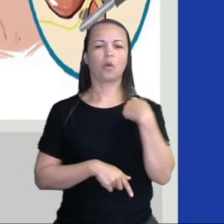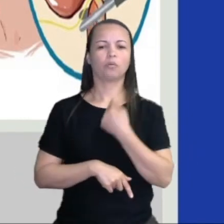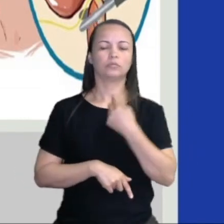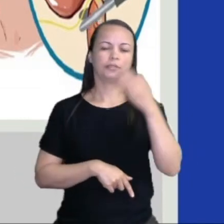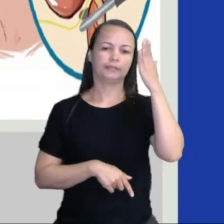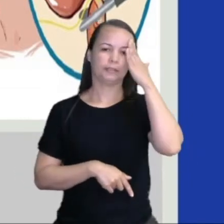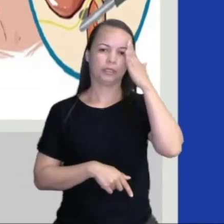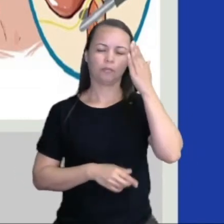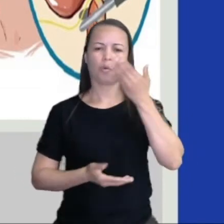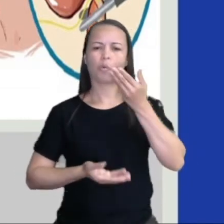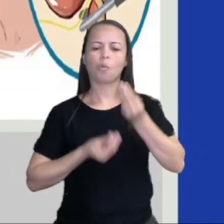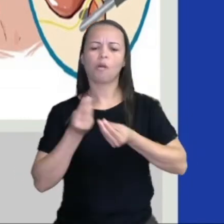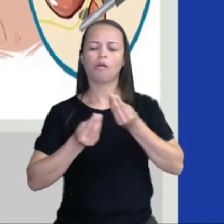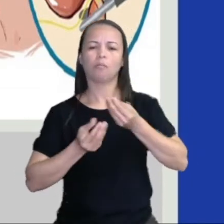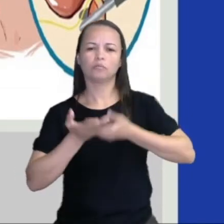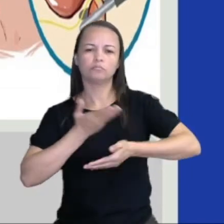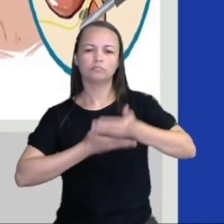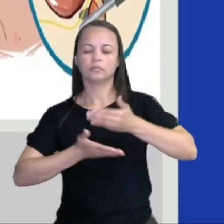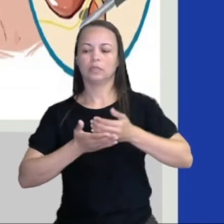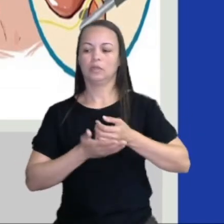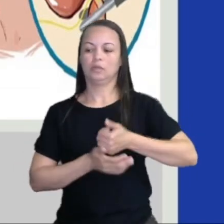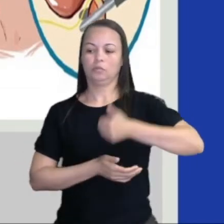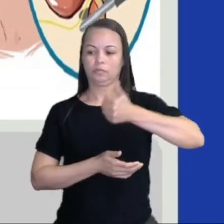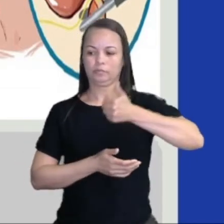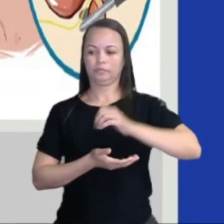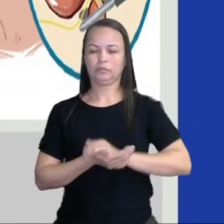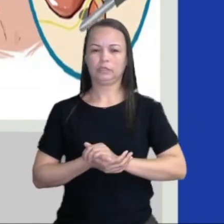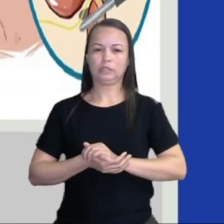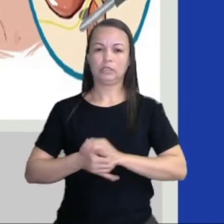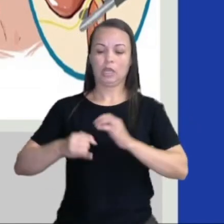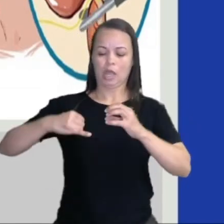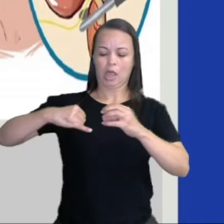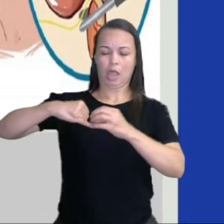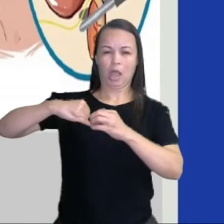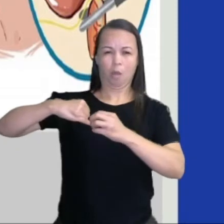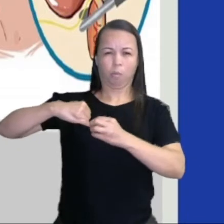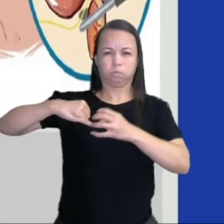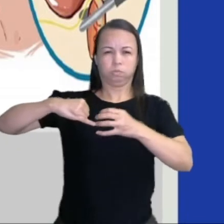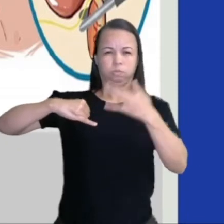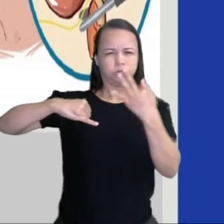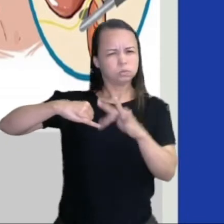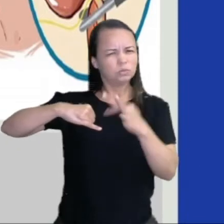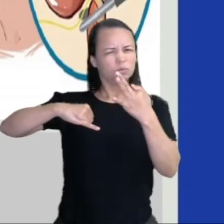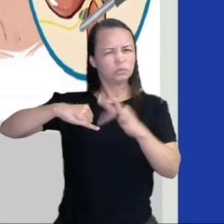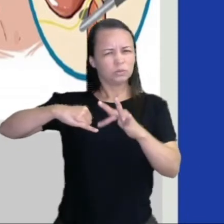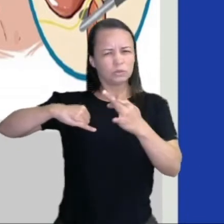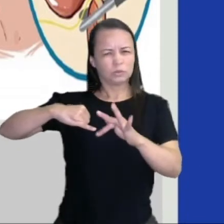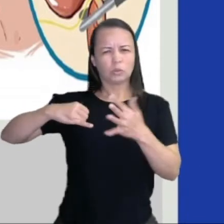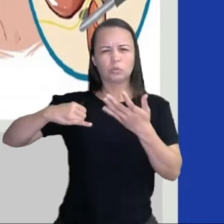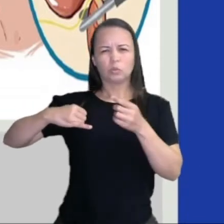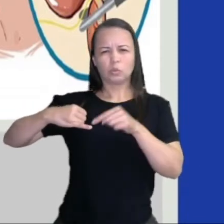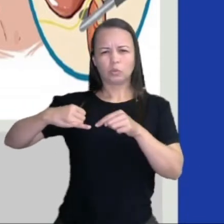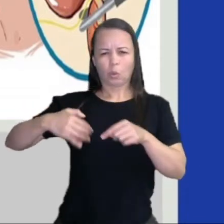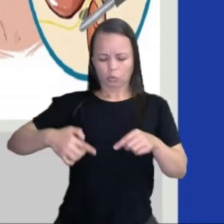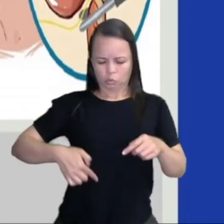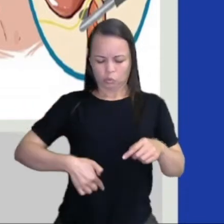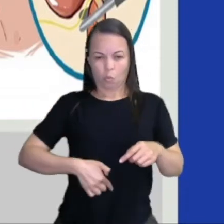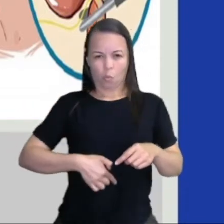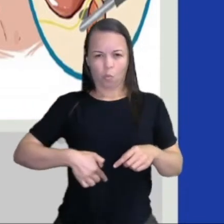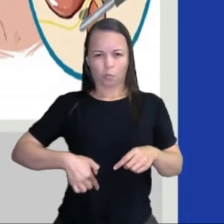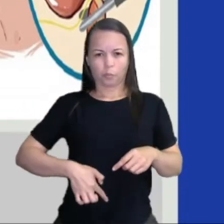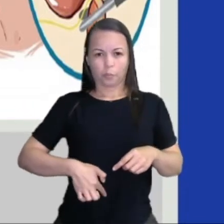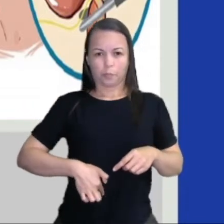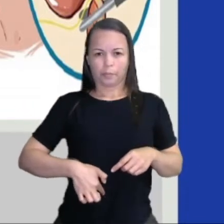se processa tudo isso. Então, primeiro ali no número 1, diz ali, ó, dor súbita que começa em torno do umbigo